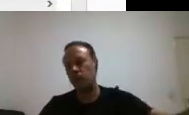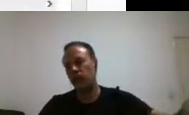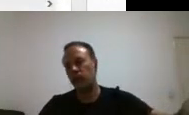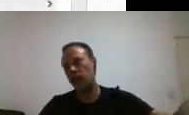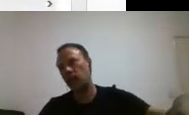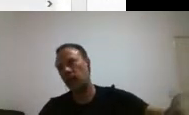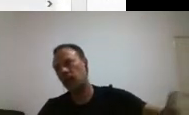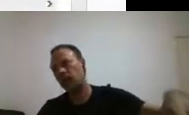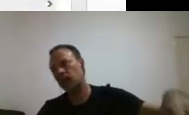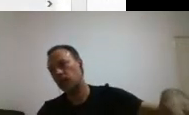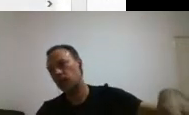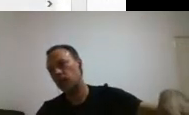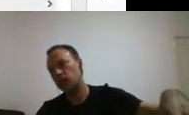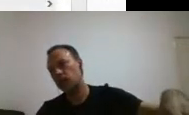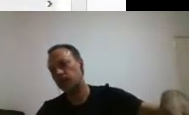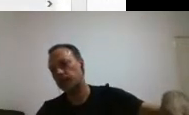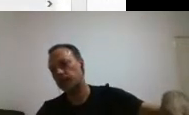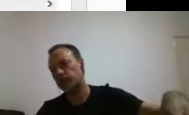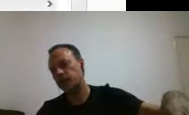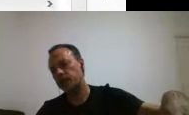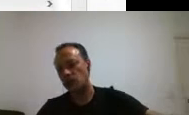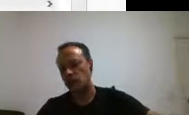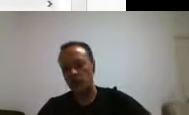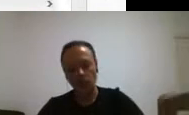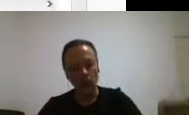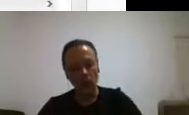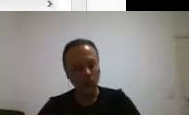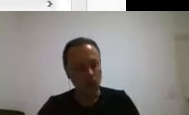vamos mudar aqui cliente, deixa eu ver.